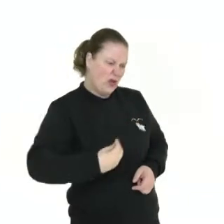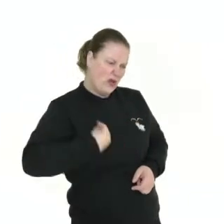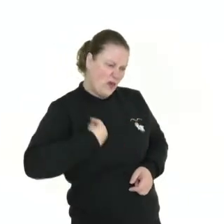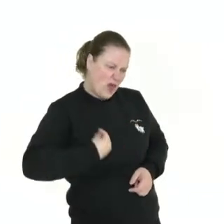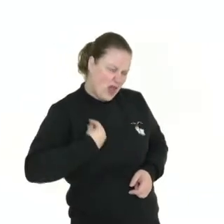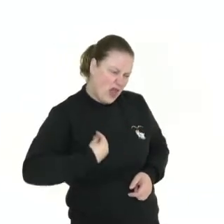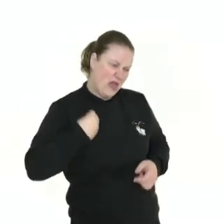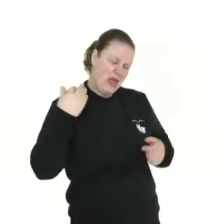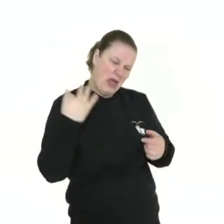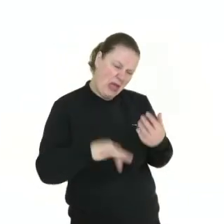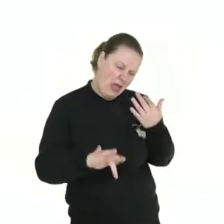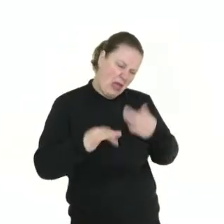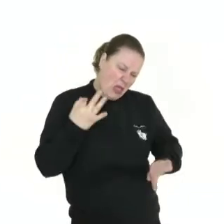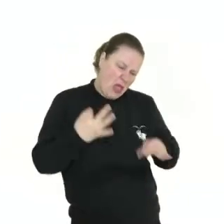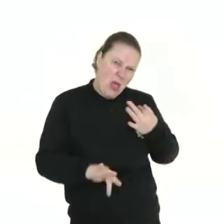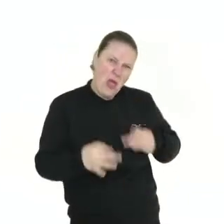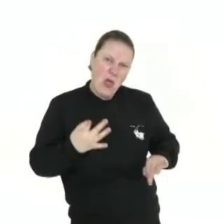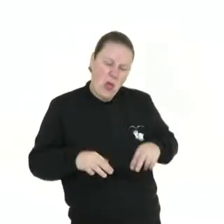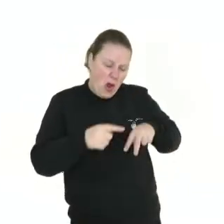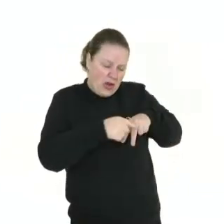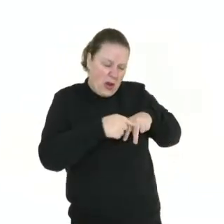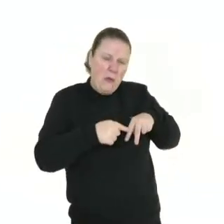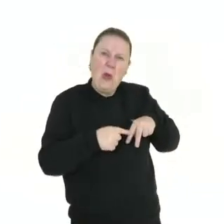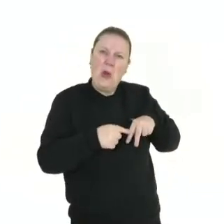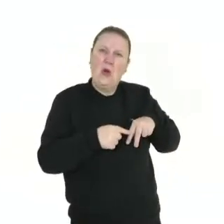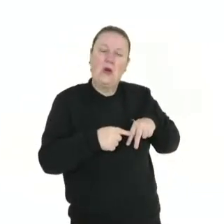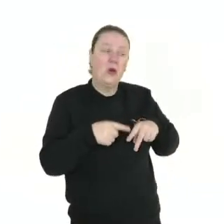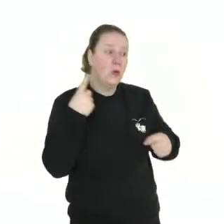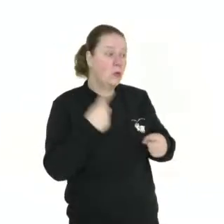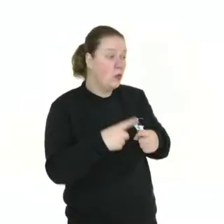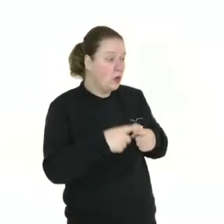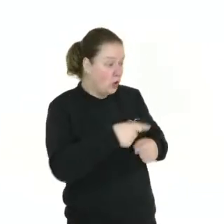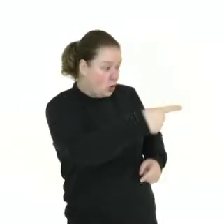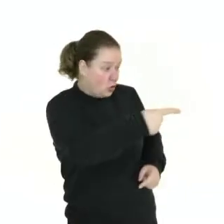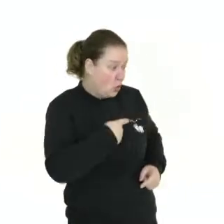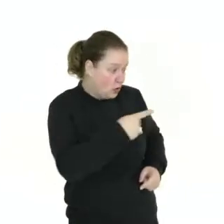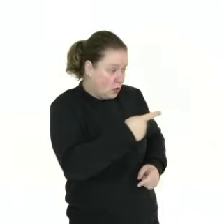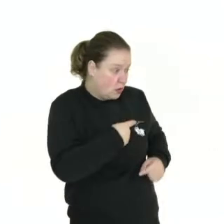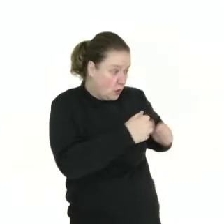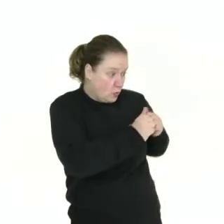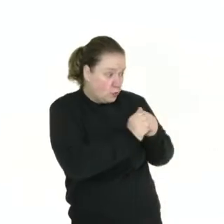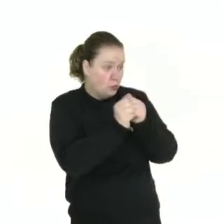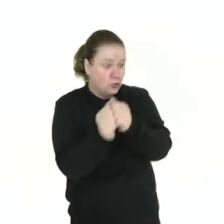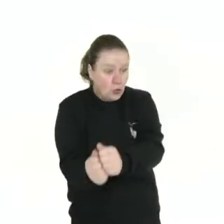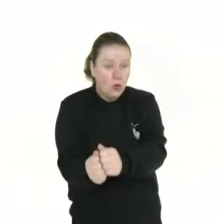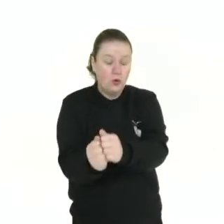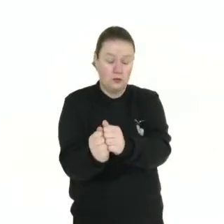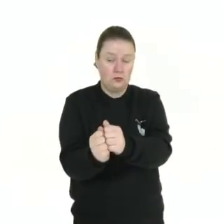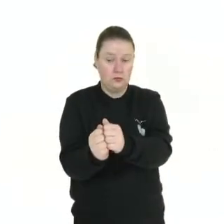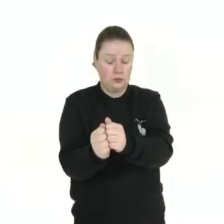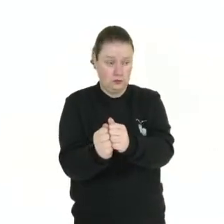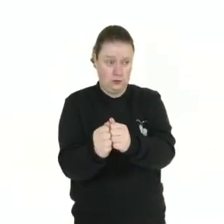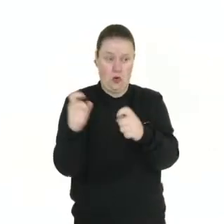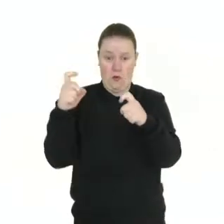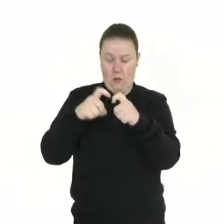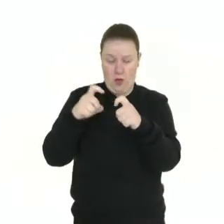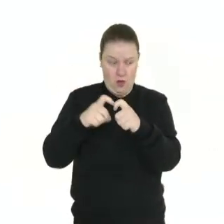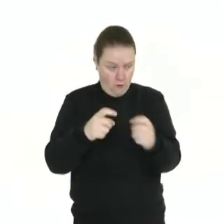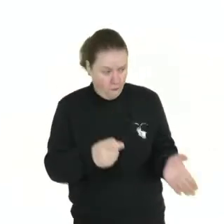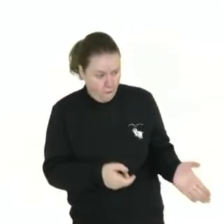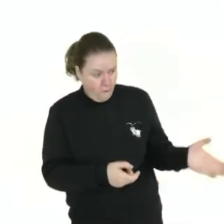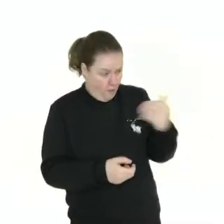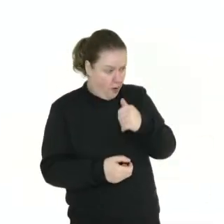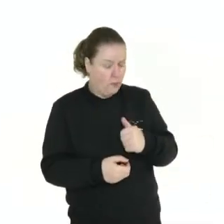dessa dor na perna. Por que é que nós não vamos junto no doutor? Vamos